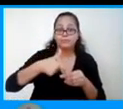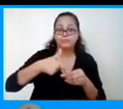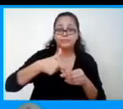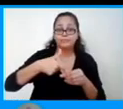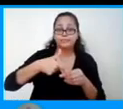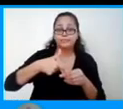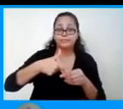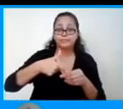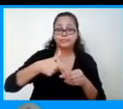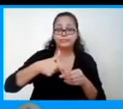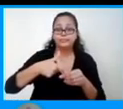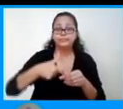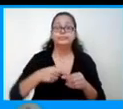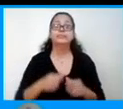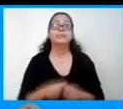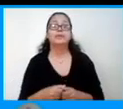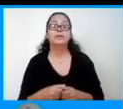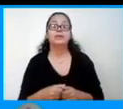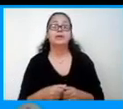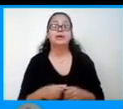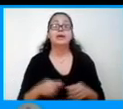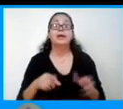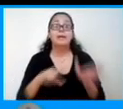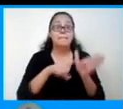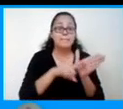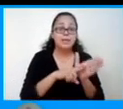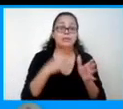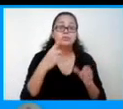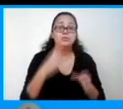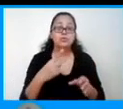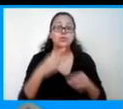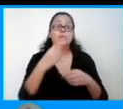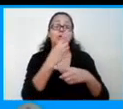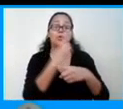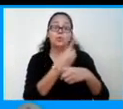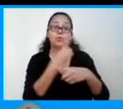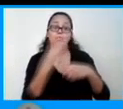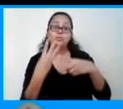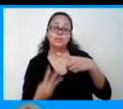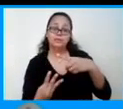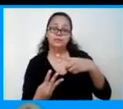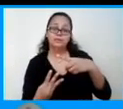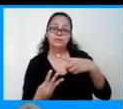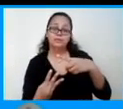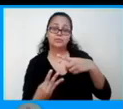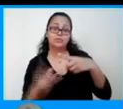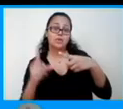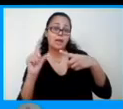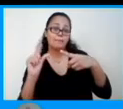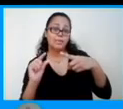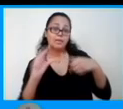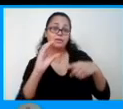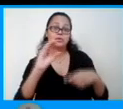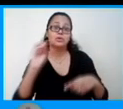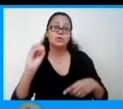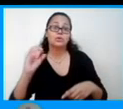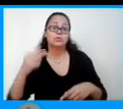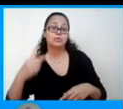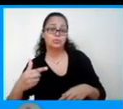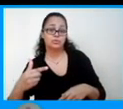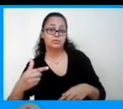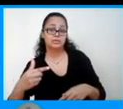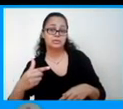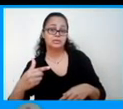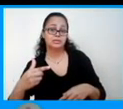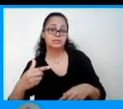gás carbono do que a gasolina. E a cana-de-açúcar, que é utilizada para a fabricação do etanol, ela absorve também o gás carbono da